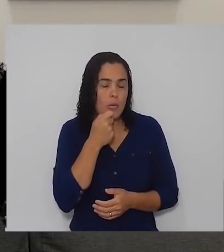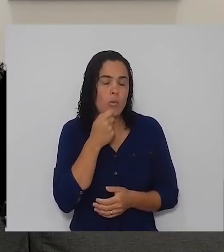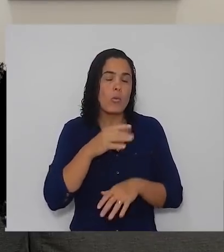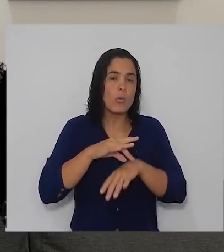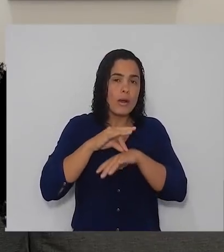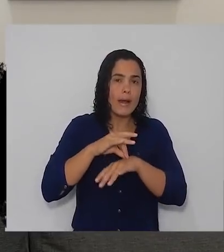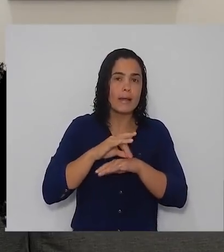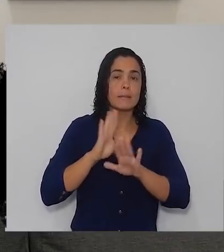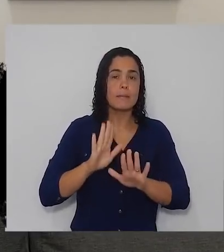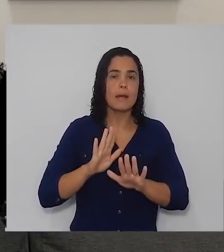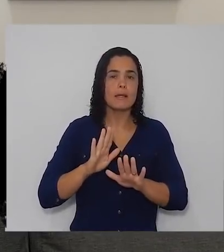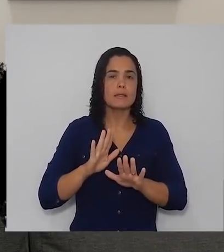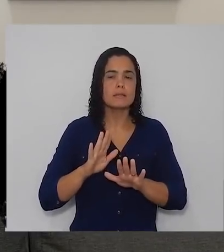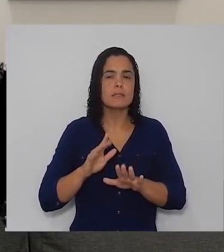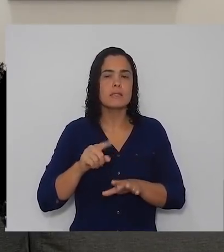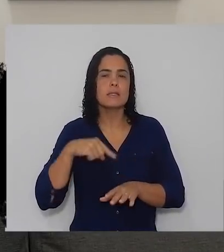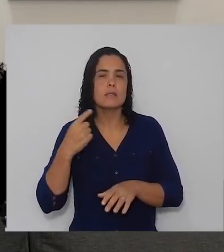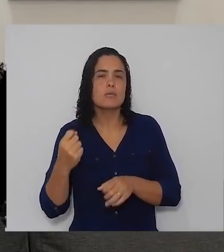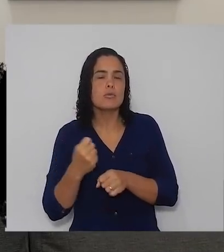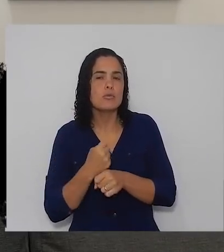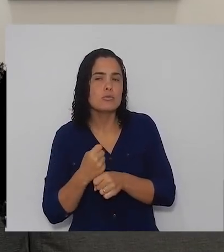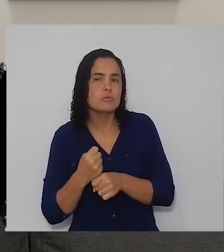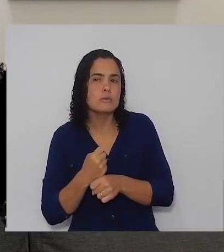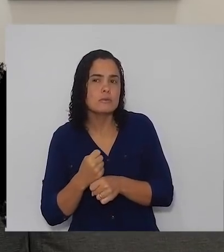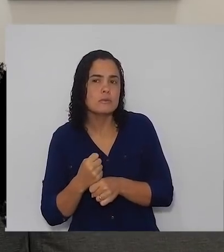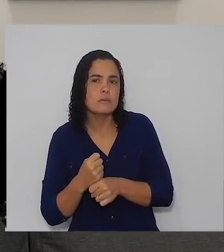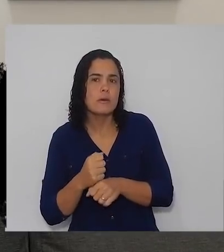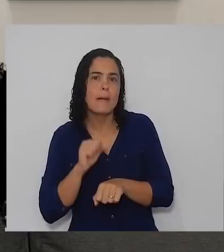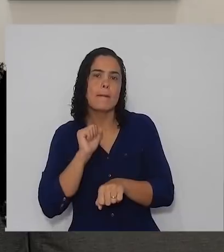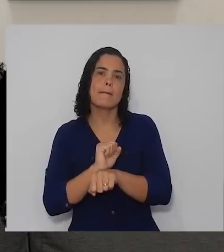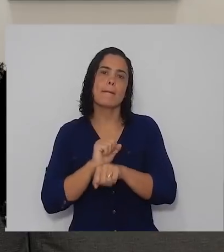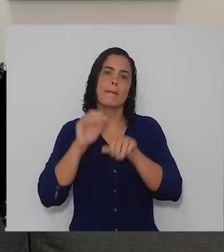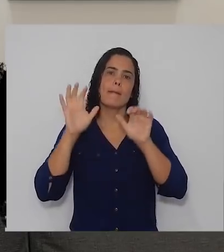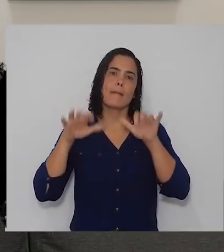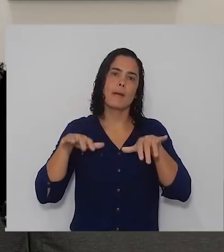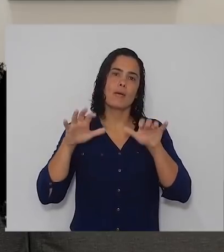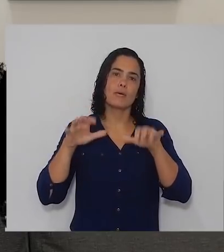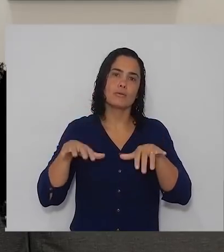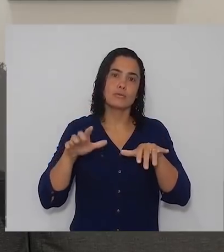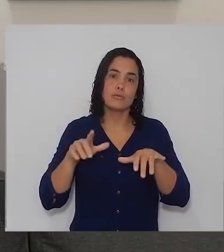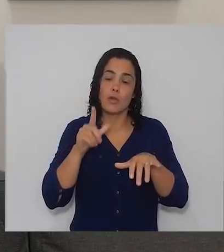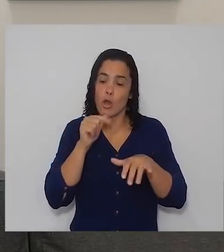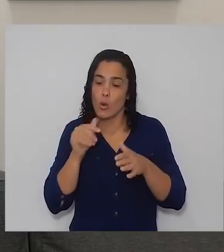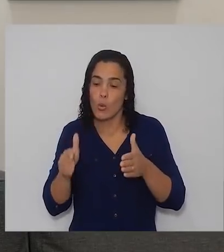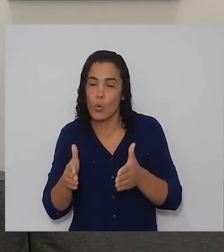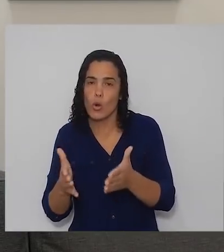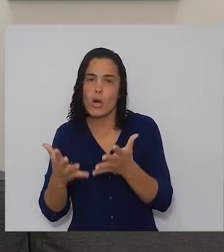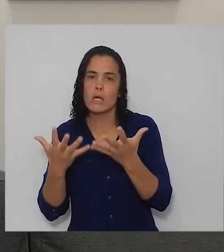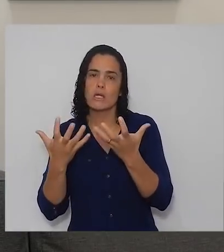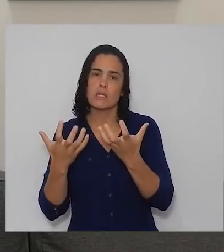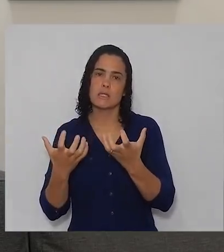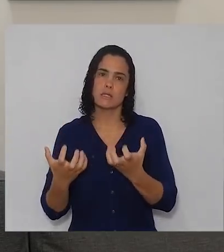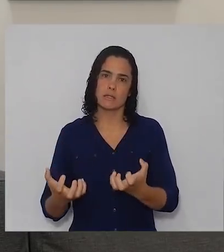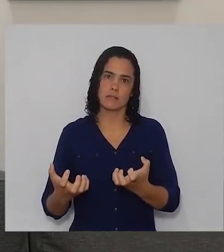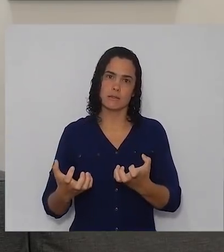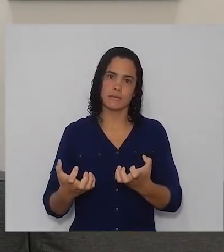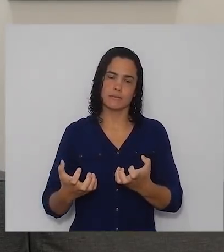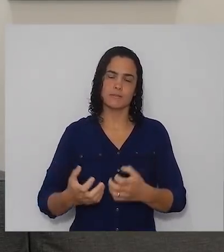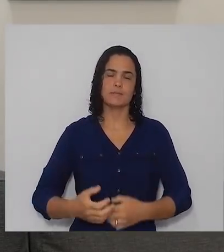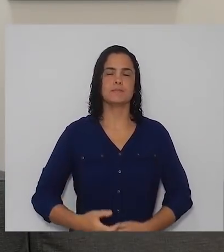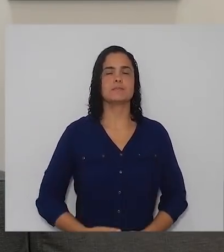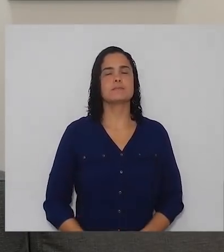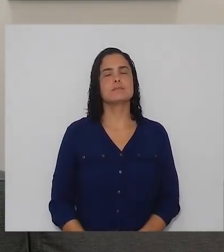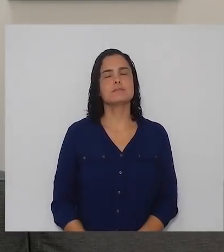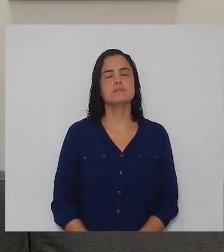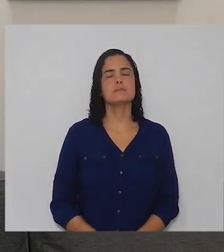o ribeiro secou, porque não chovia sobre a terra. Pai, abençoa a tua palavra em nosso